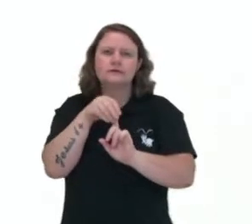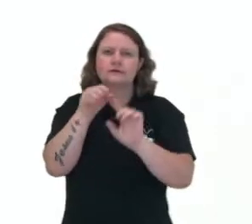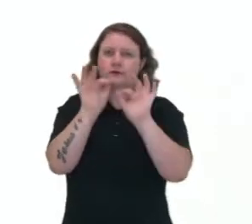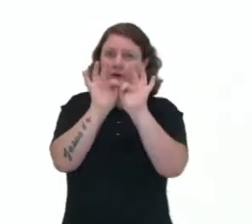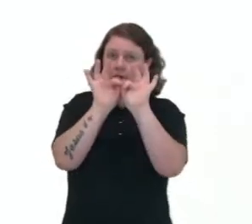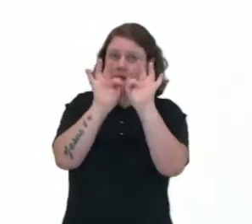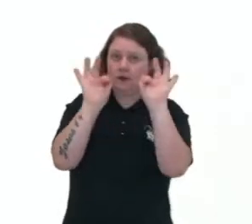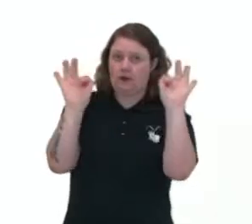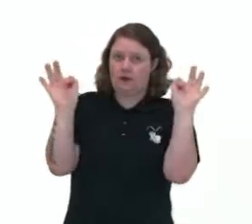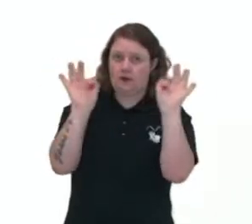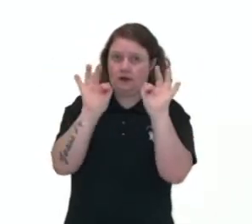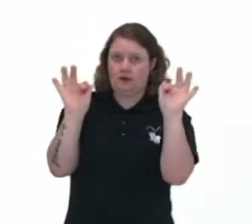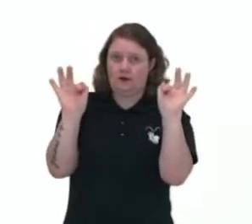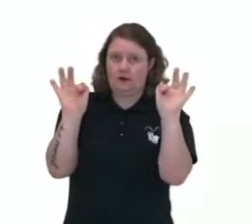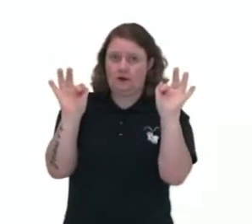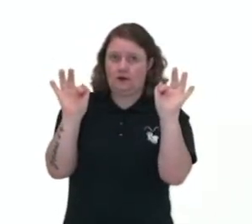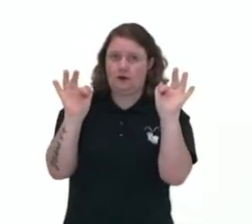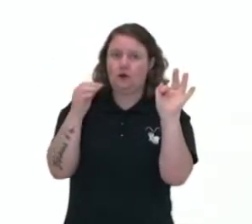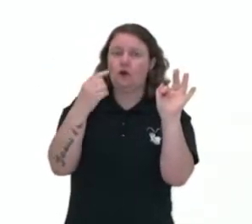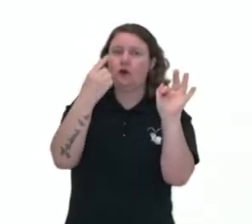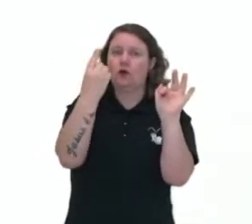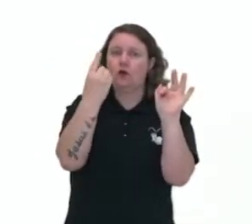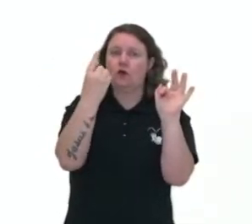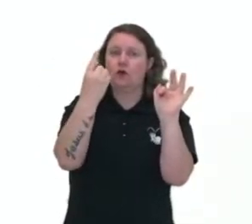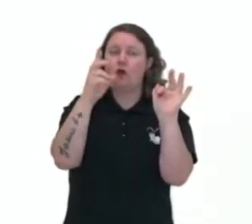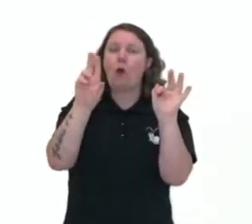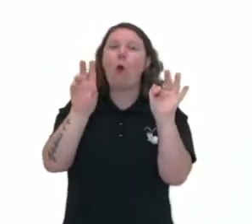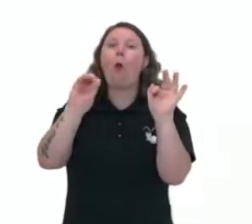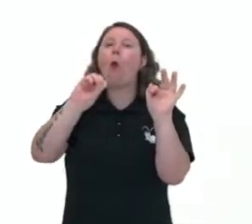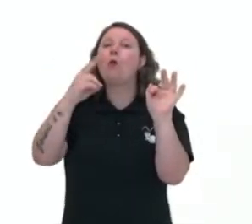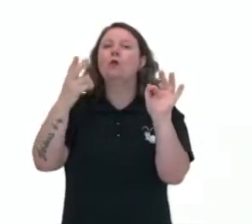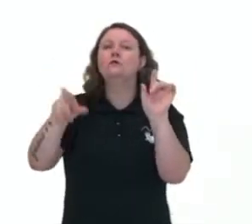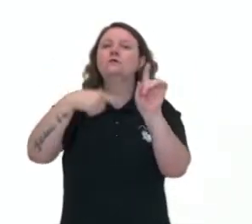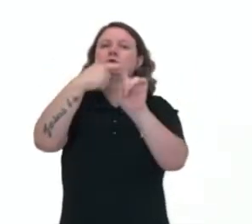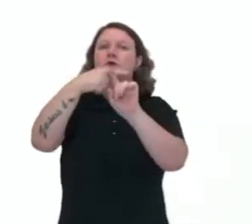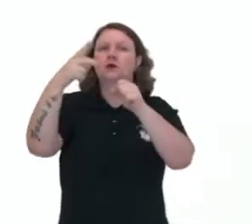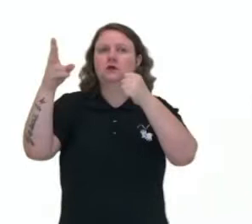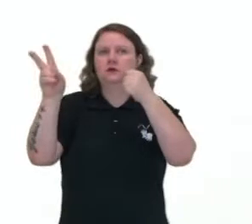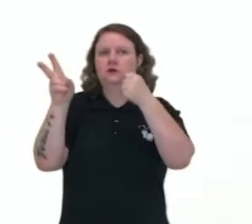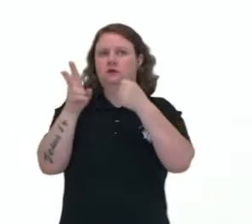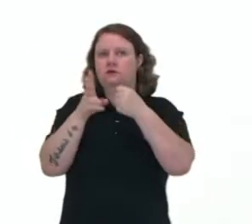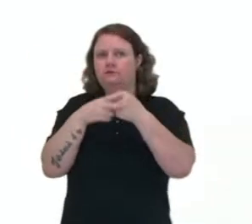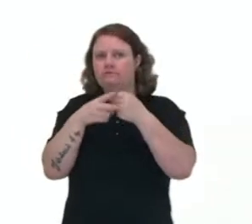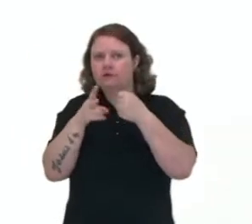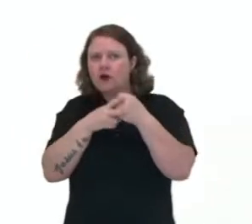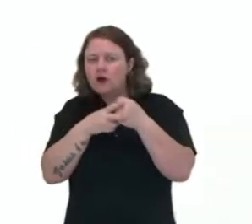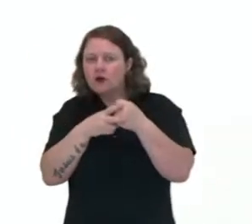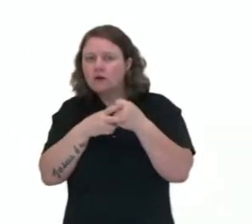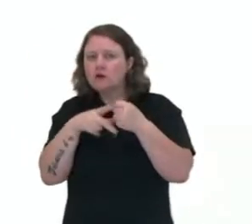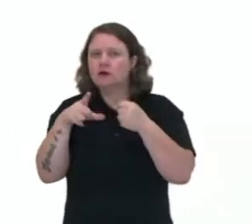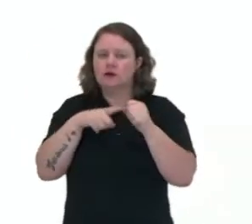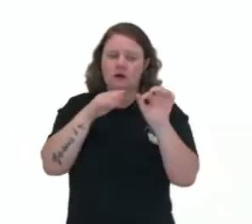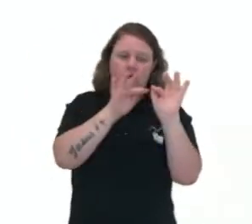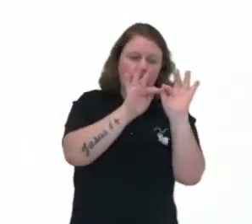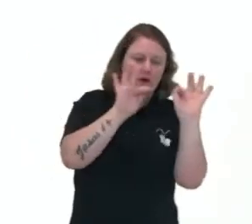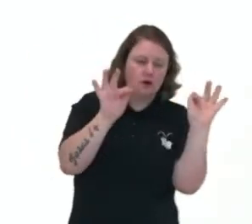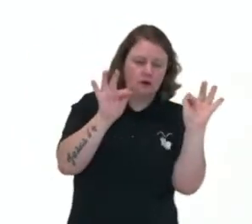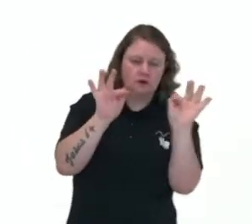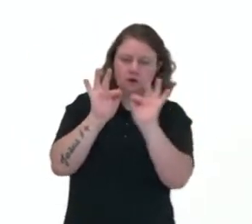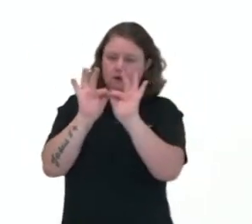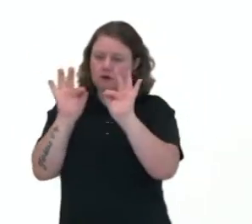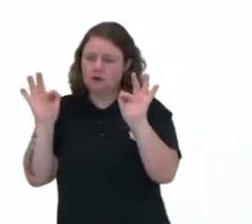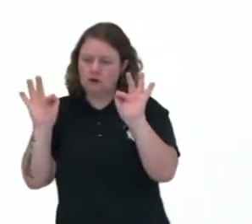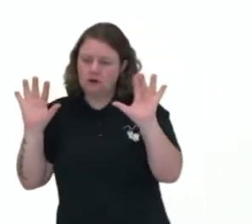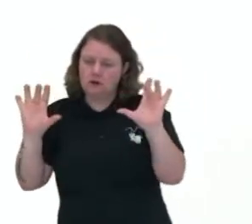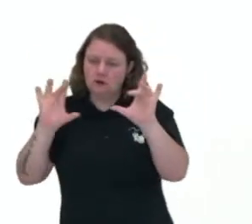frase é formada por um ou mais verbos, ela é chamada de oração ou de período, certo? Então,